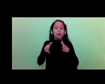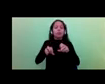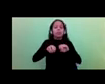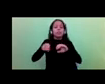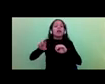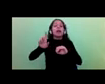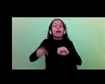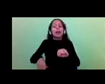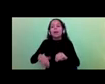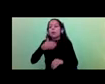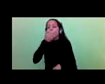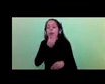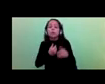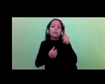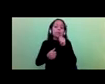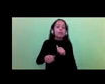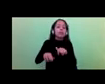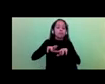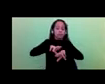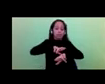e sexos.